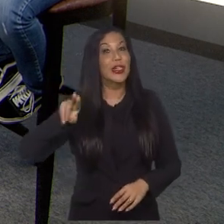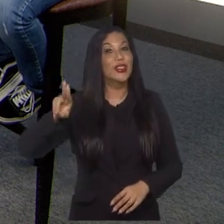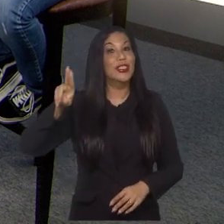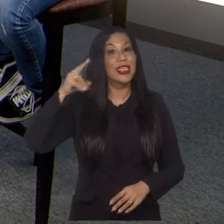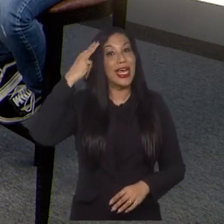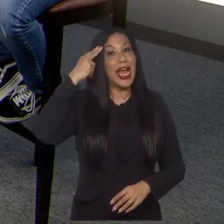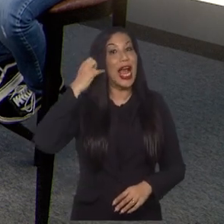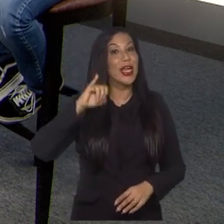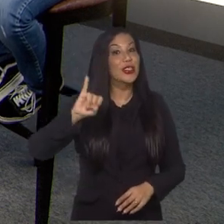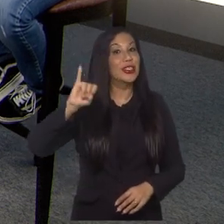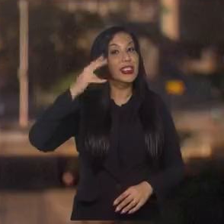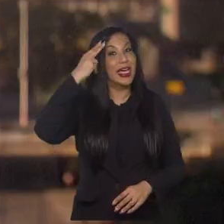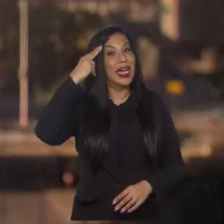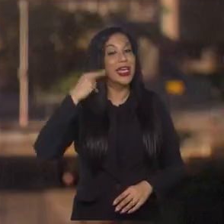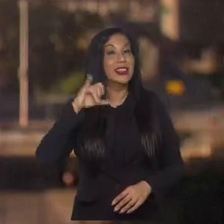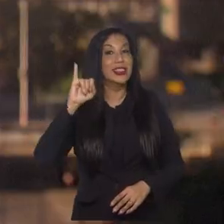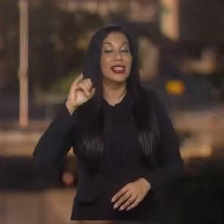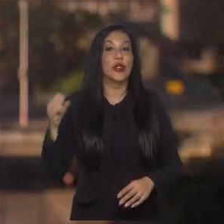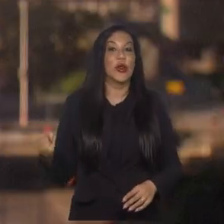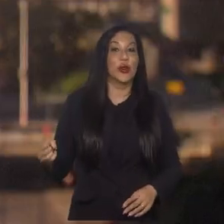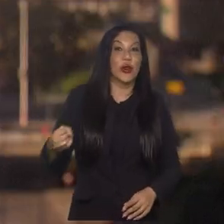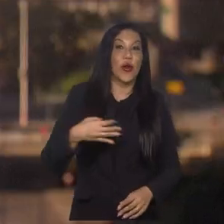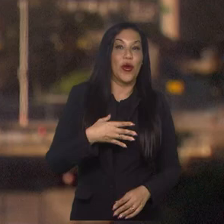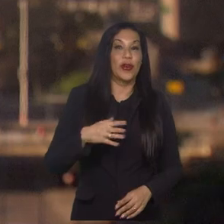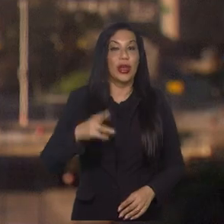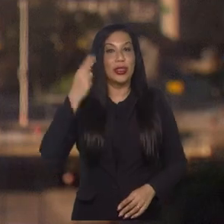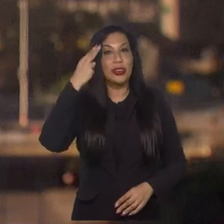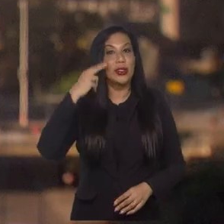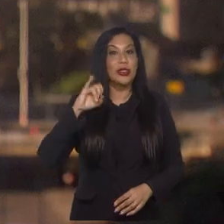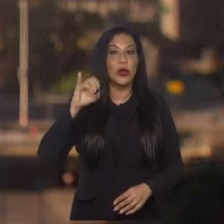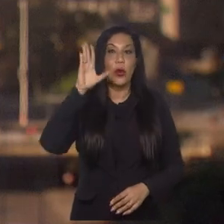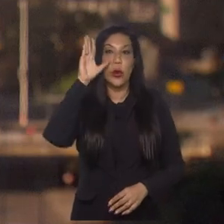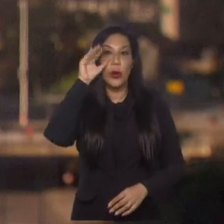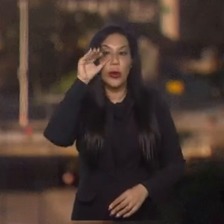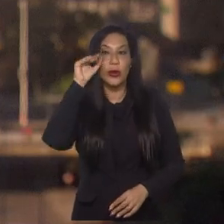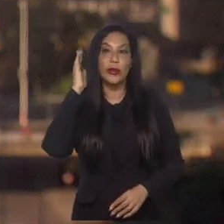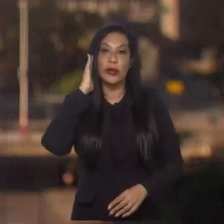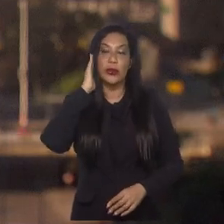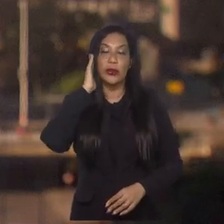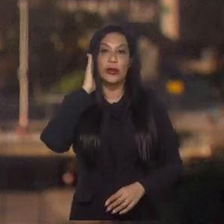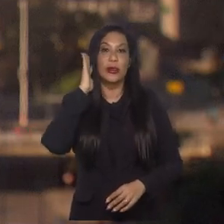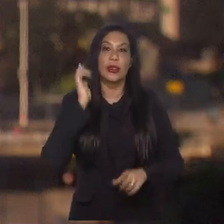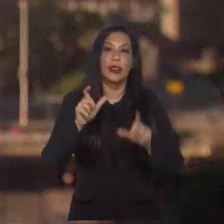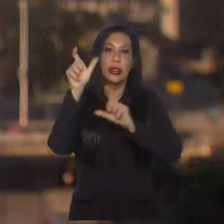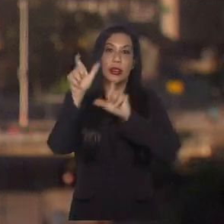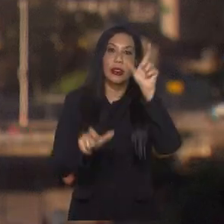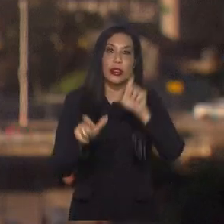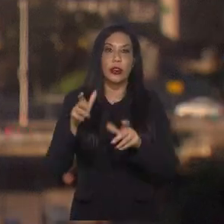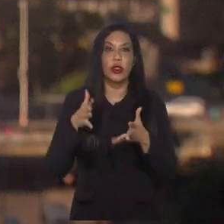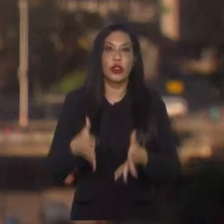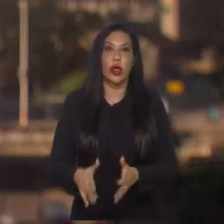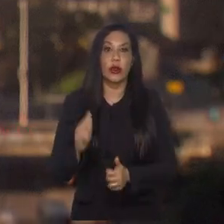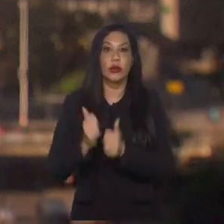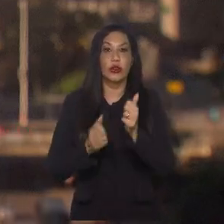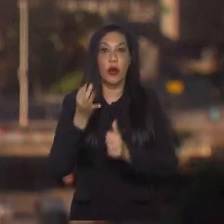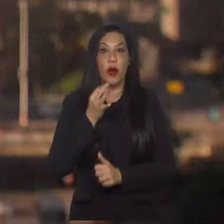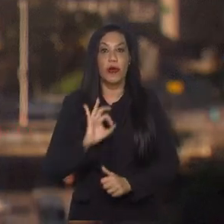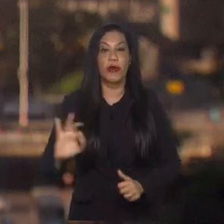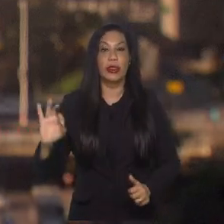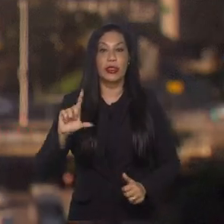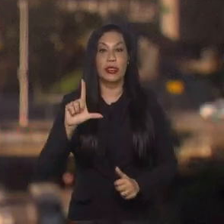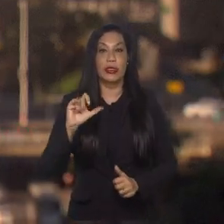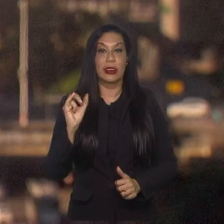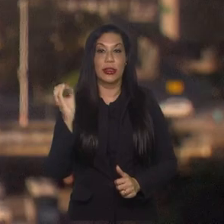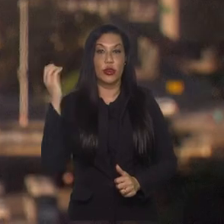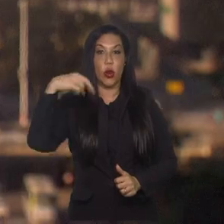Haiti. Haiti estreante. Mas o Haiti, achei curioso que tem algumas jogadoras que jogam no futebol francês, no Lyon,